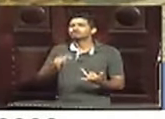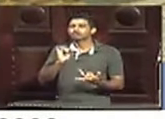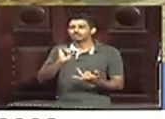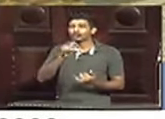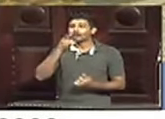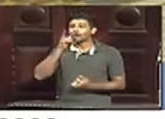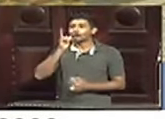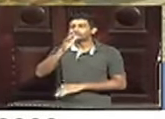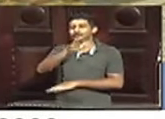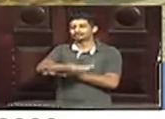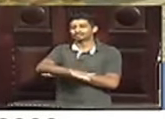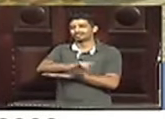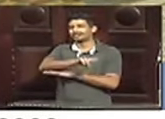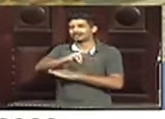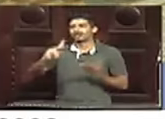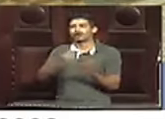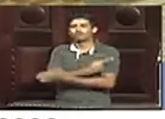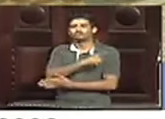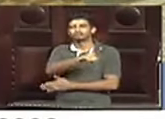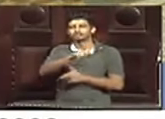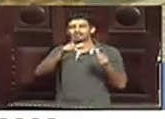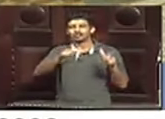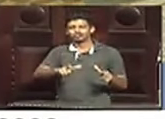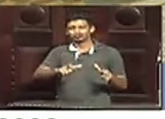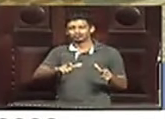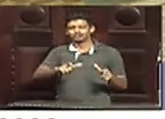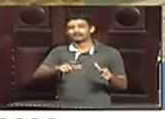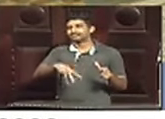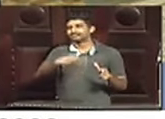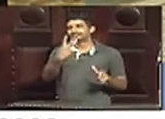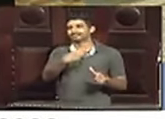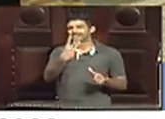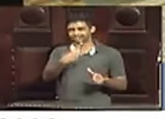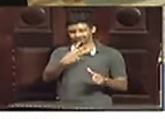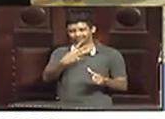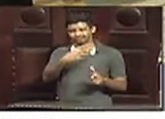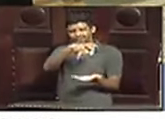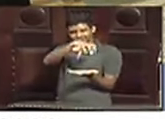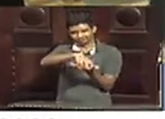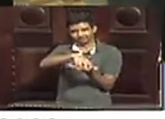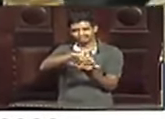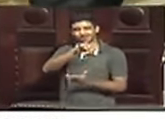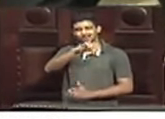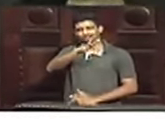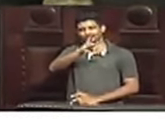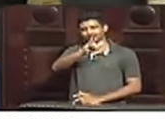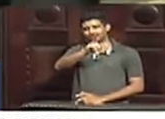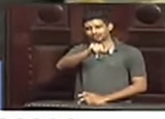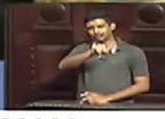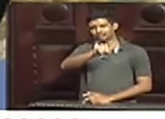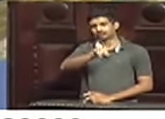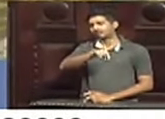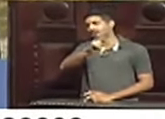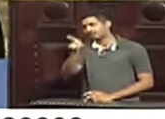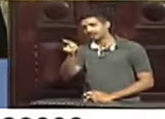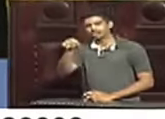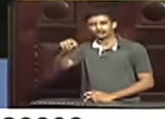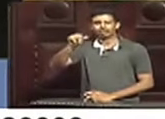de ontem no 3º Distrito de Imbarié, com consequências para Santa Lúcia, Parada Angélica,